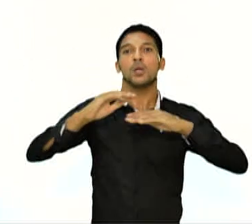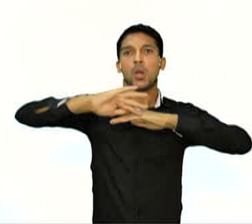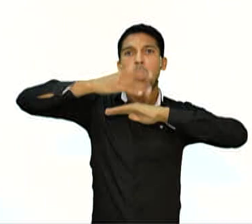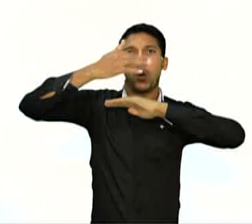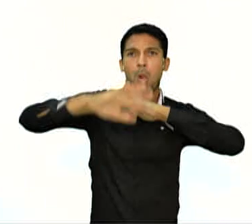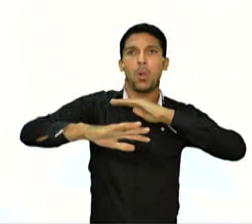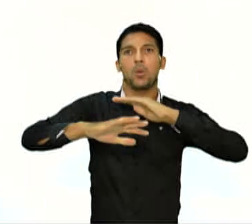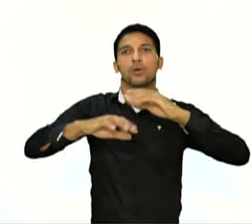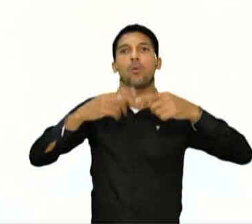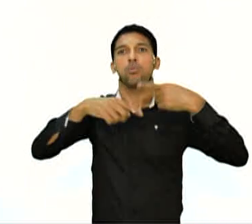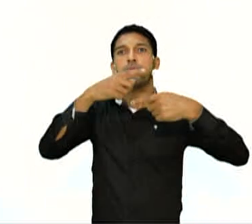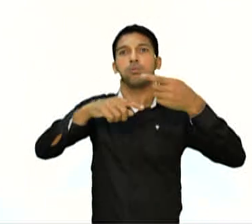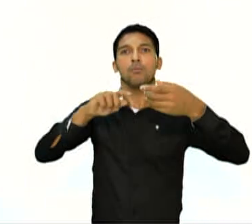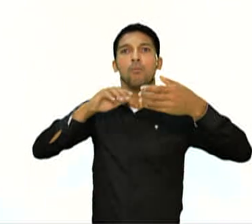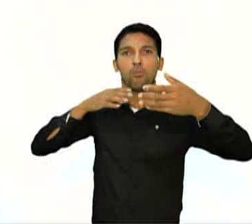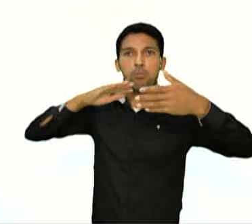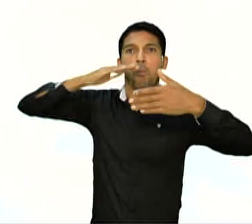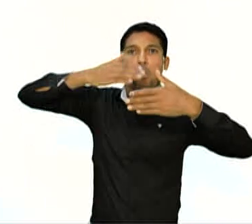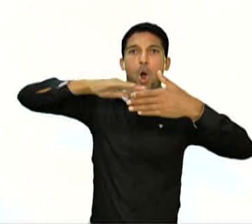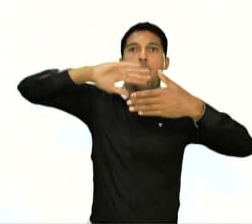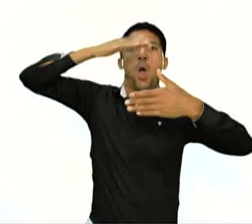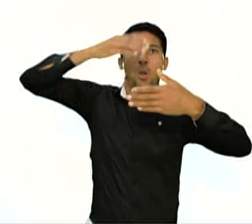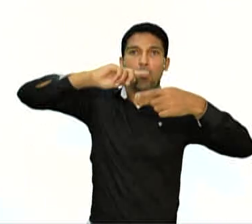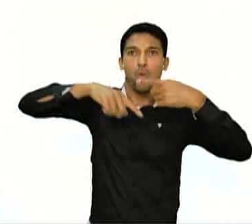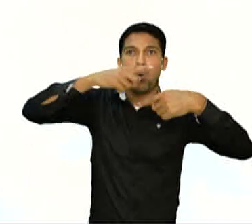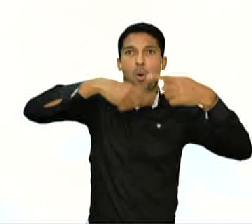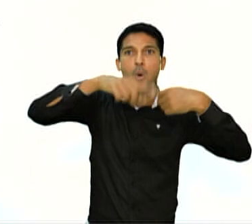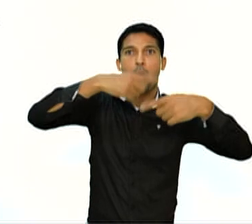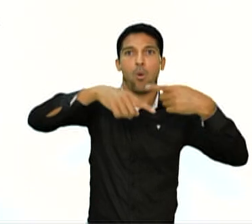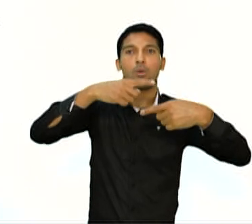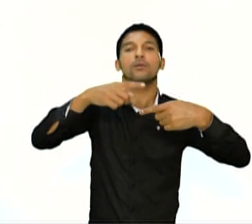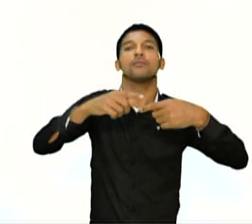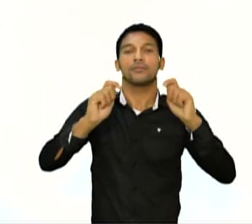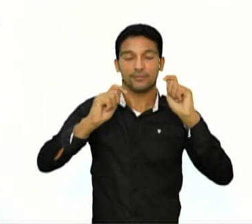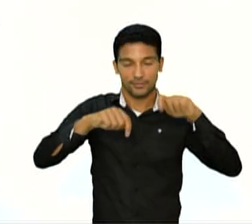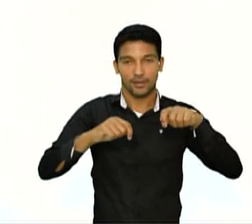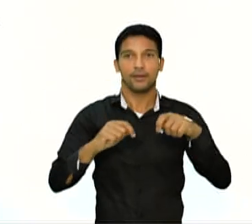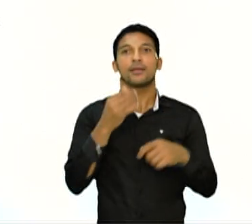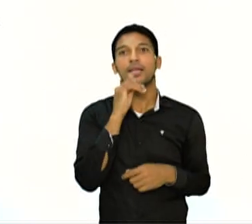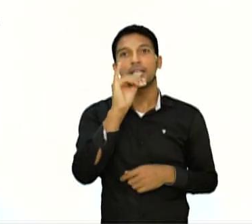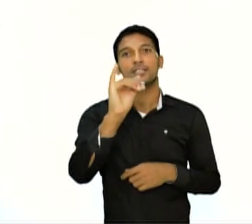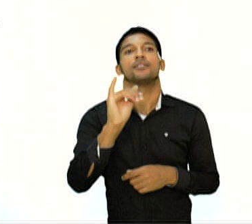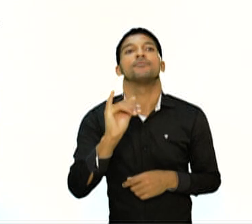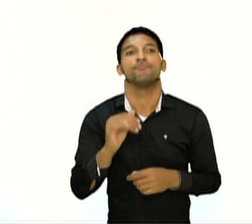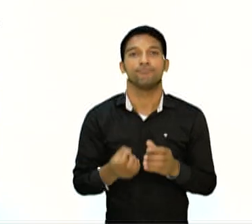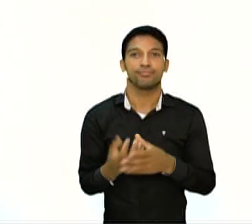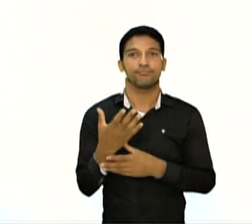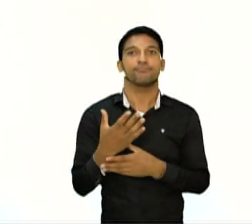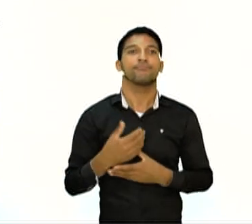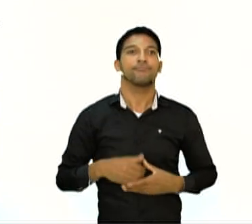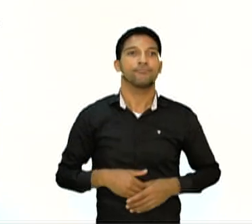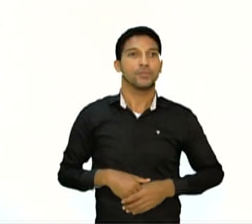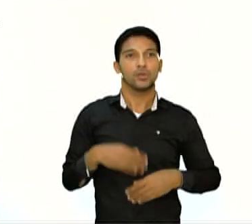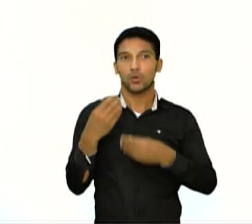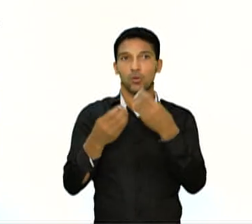também ter potencial energia formada. Como funciona esta utilização? Então, a